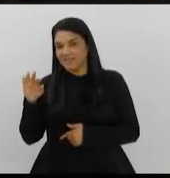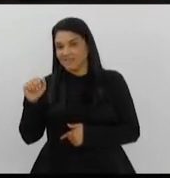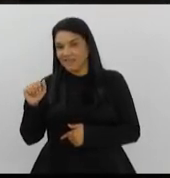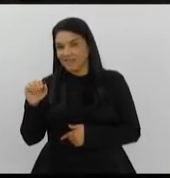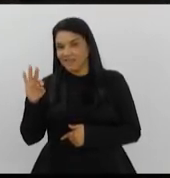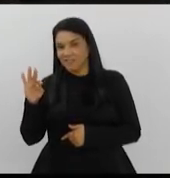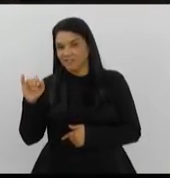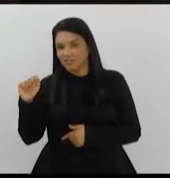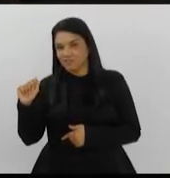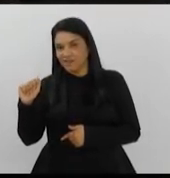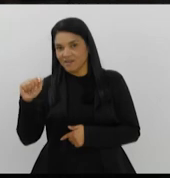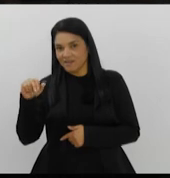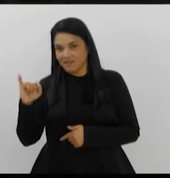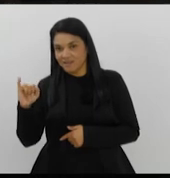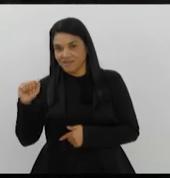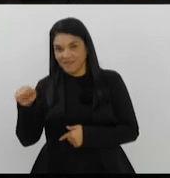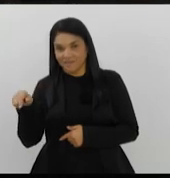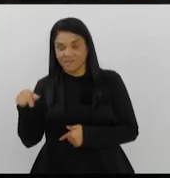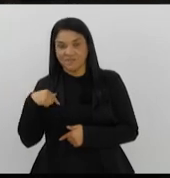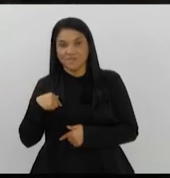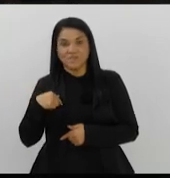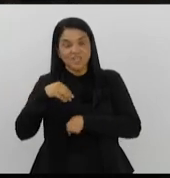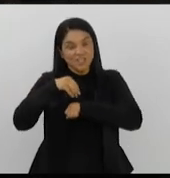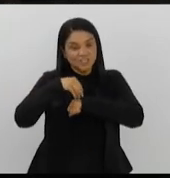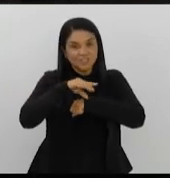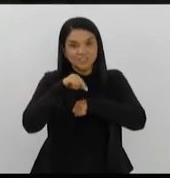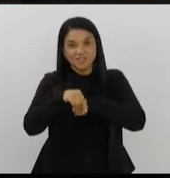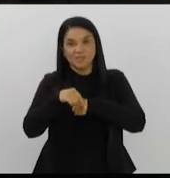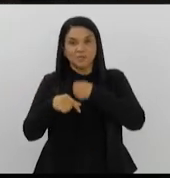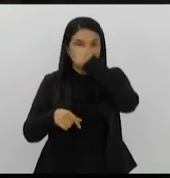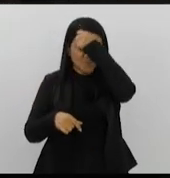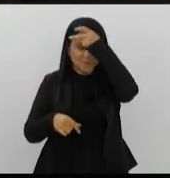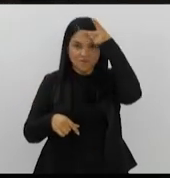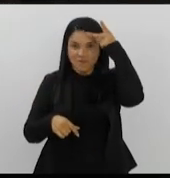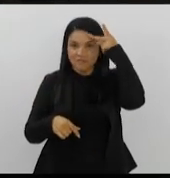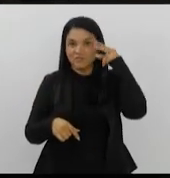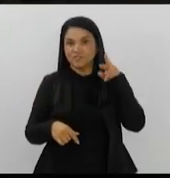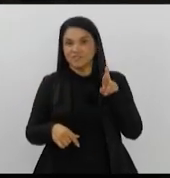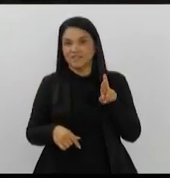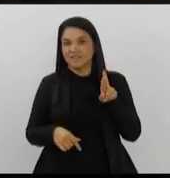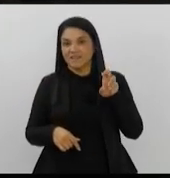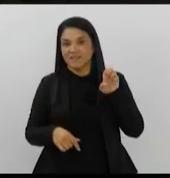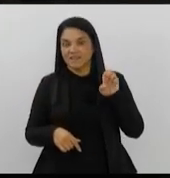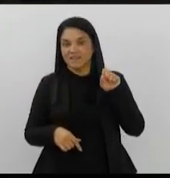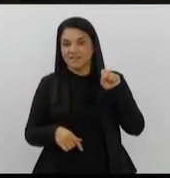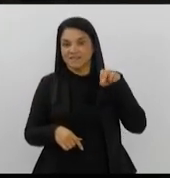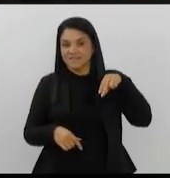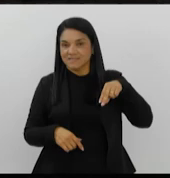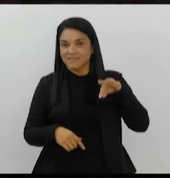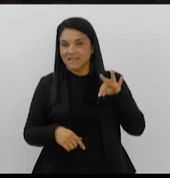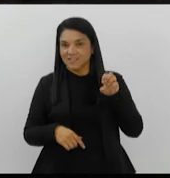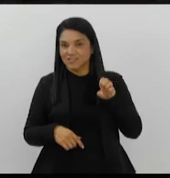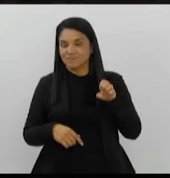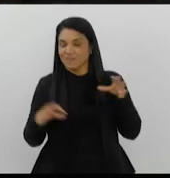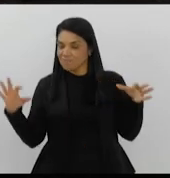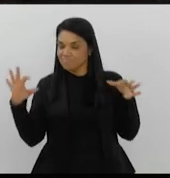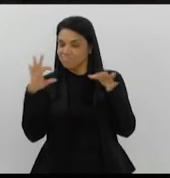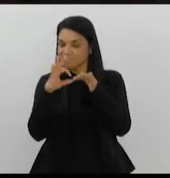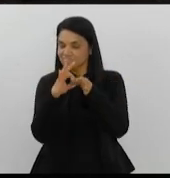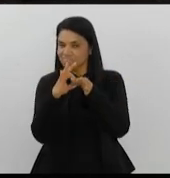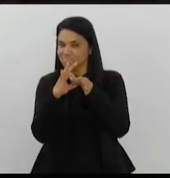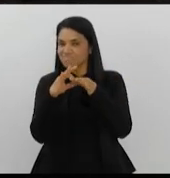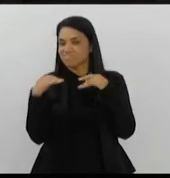prefeito de Resende. Eles detêm o monopólio da cidade de Resende e querem esticar esse monopólio para a cidade vizinha,